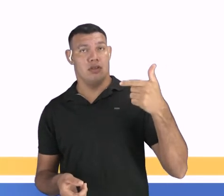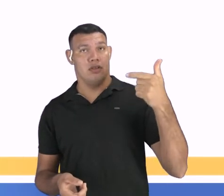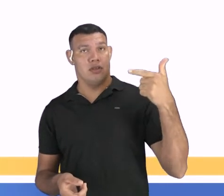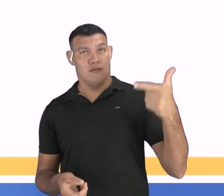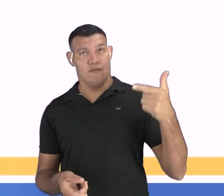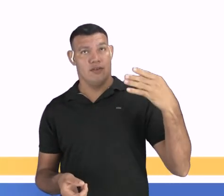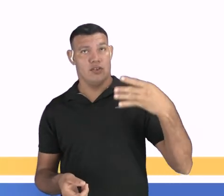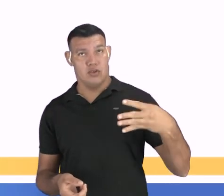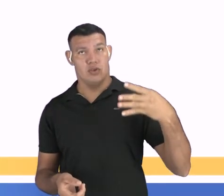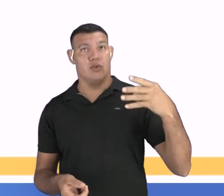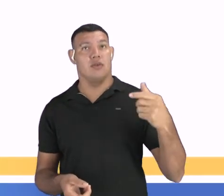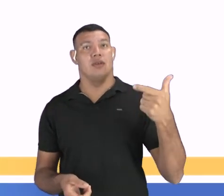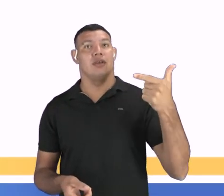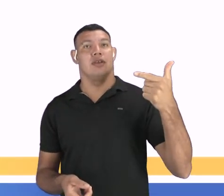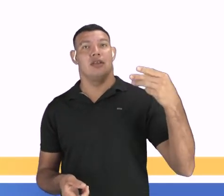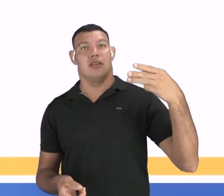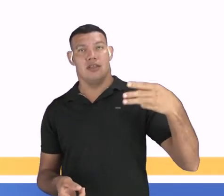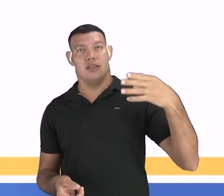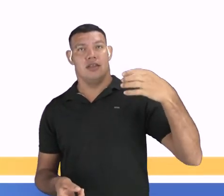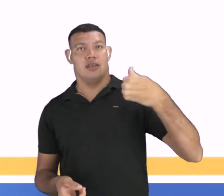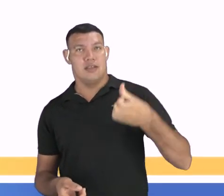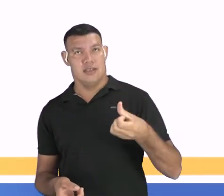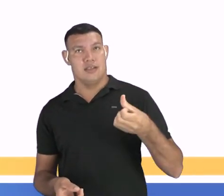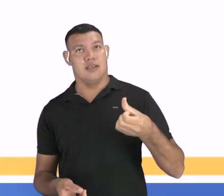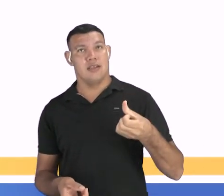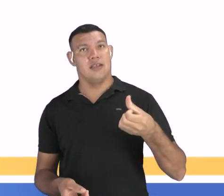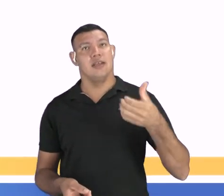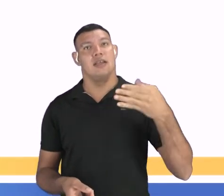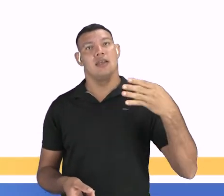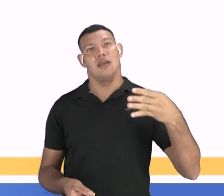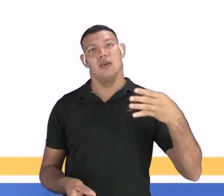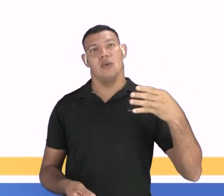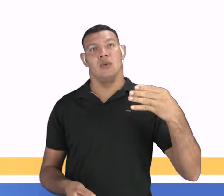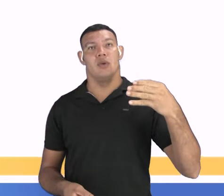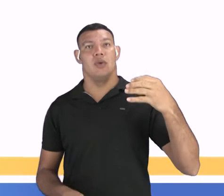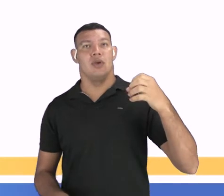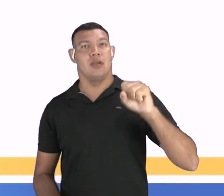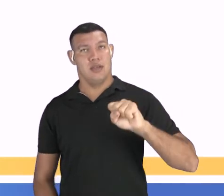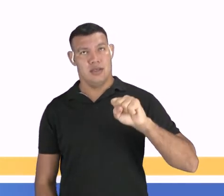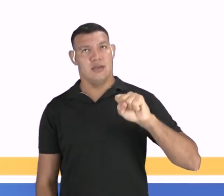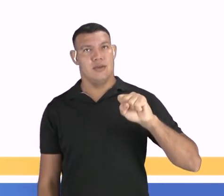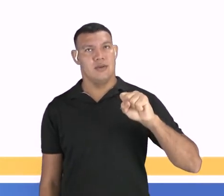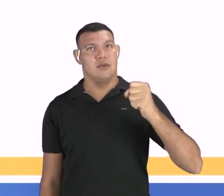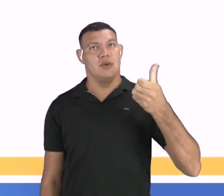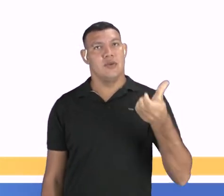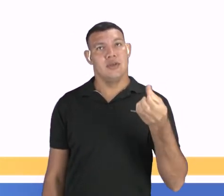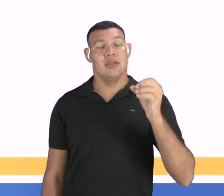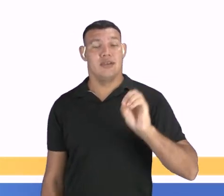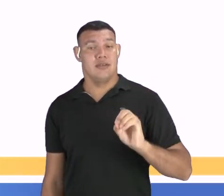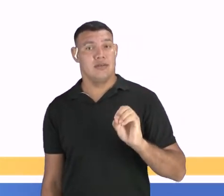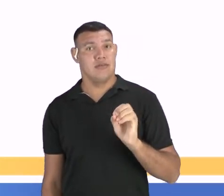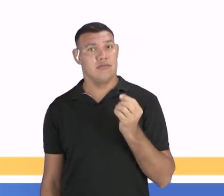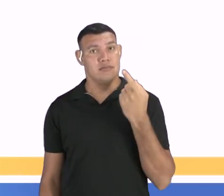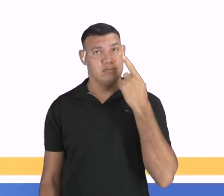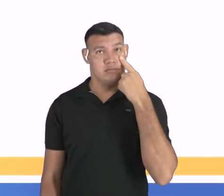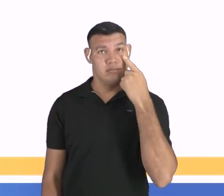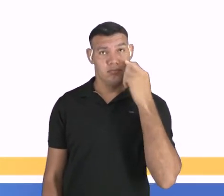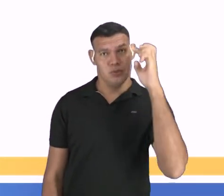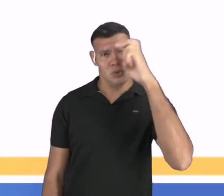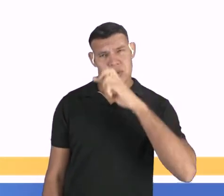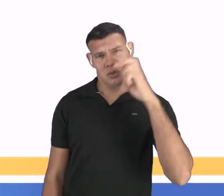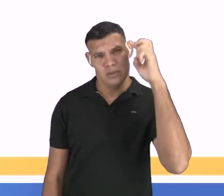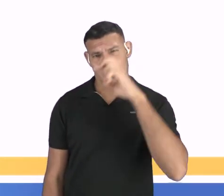36, 48, 60 e assim por diante, certo? Observe aí que só foram mencionados aí